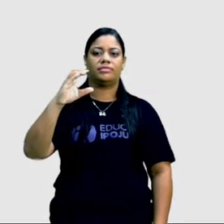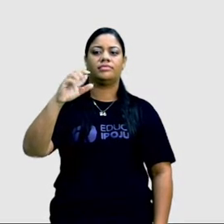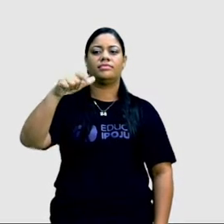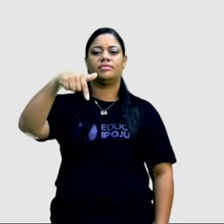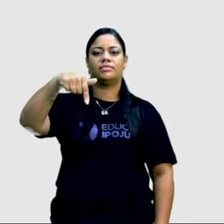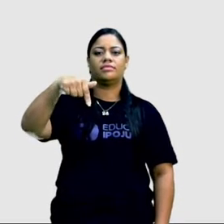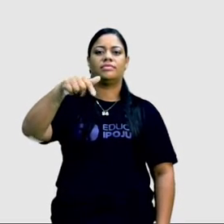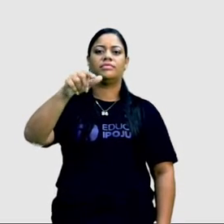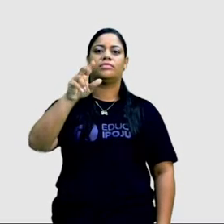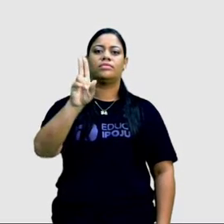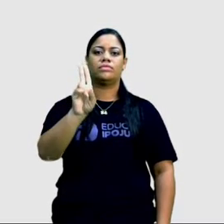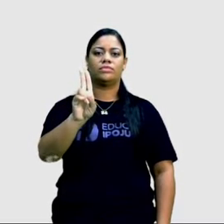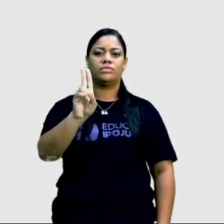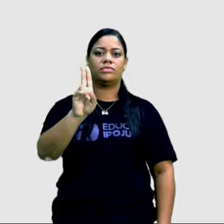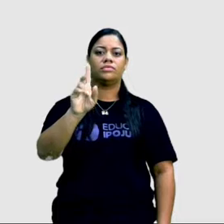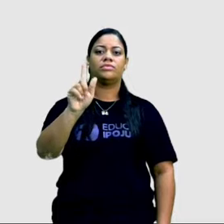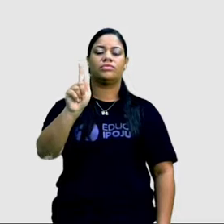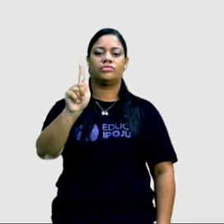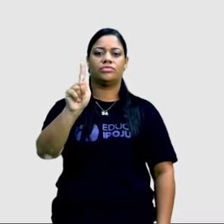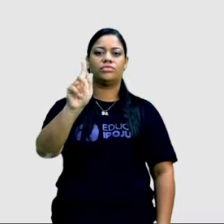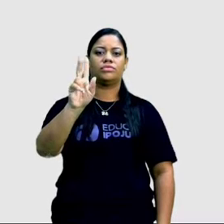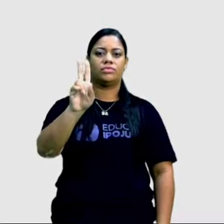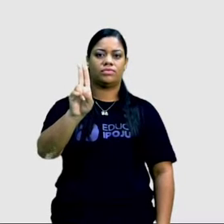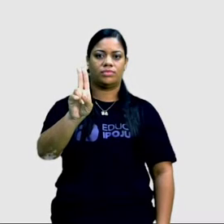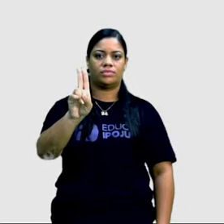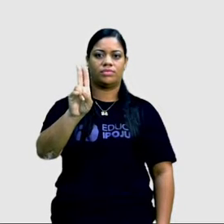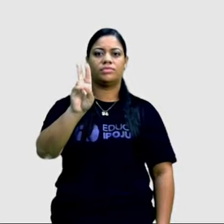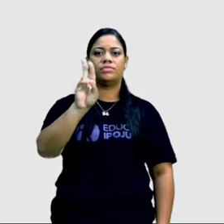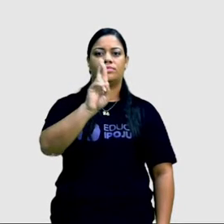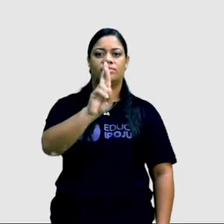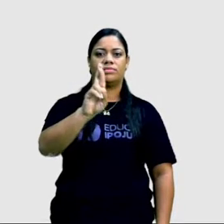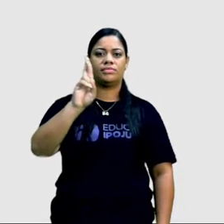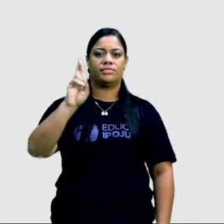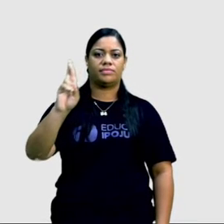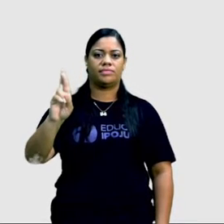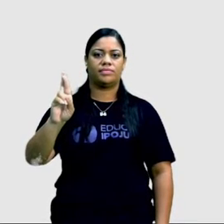QU, GU, RR,